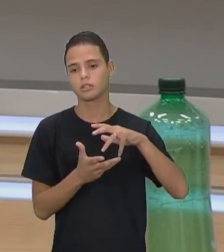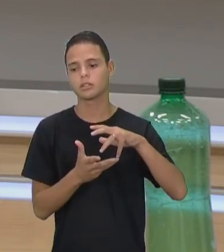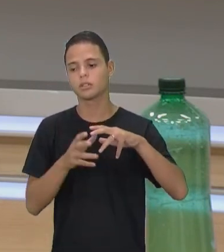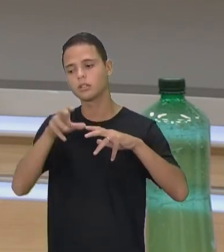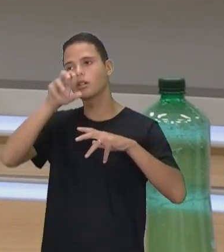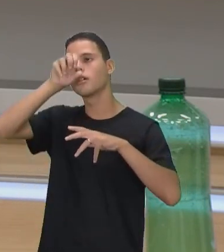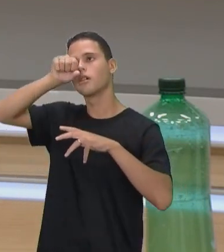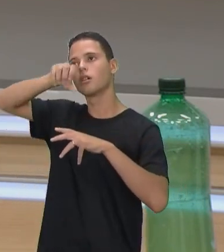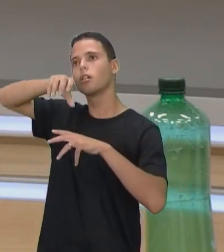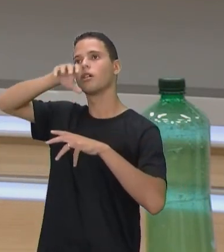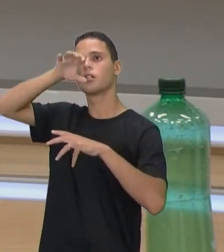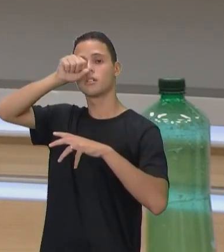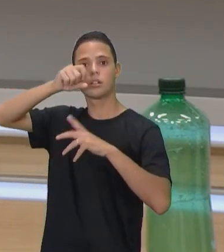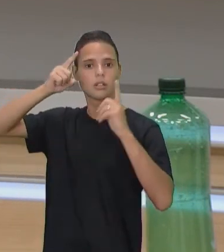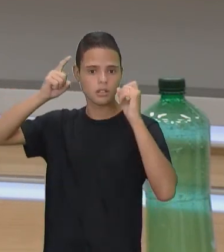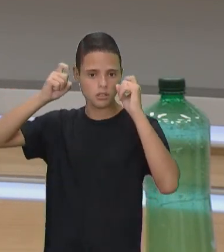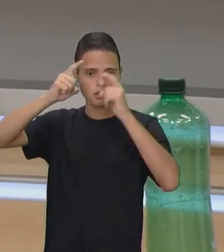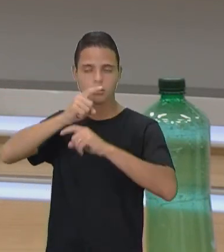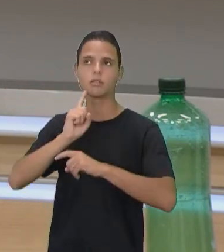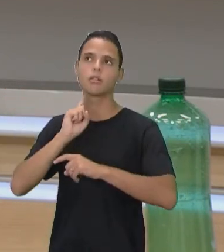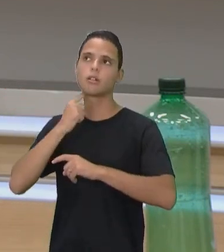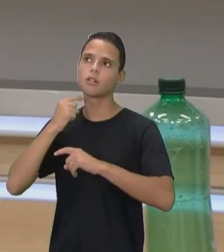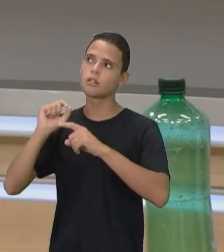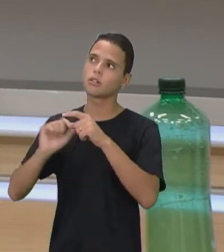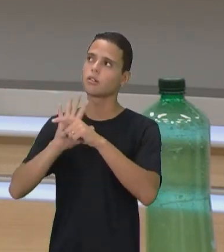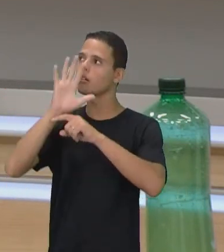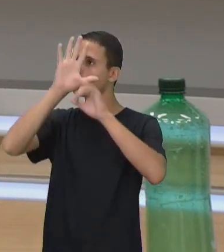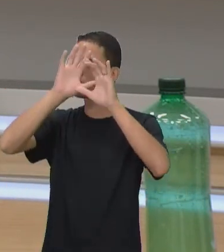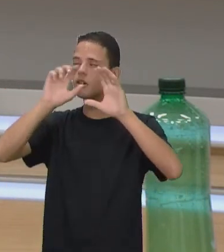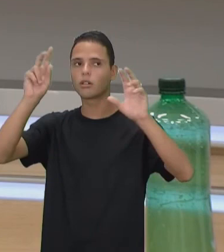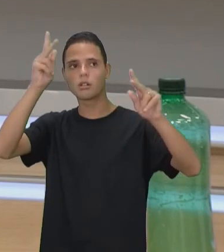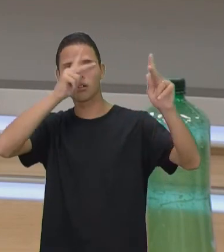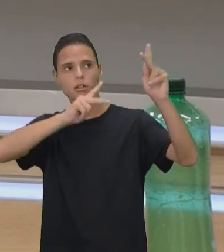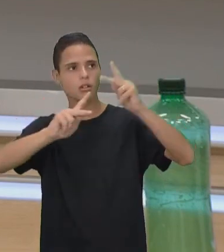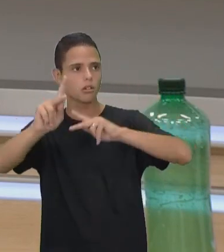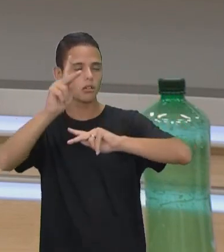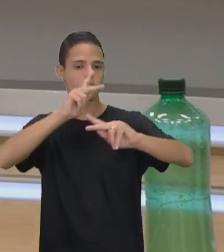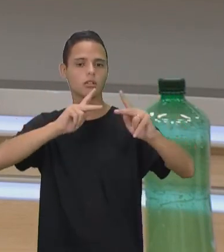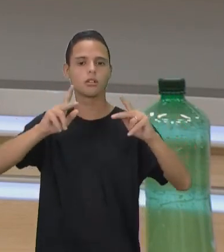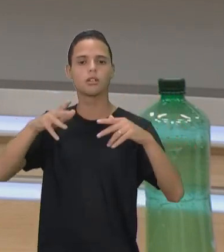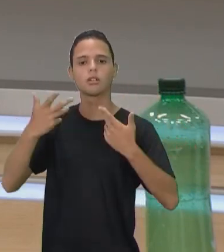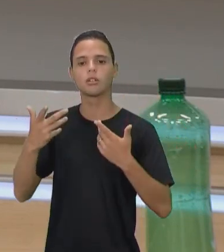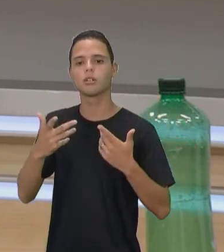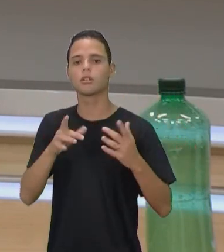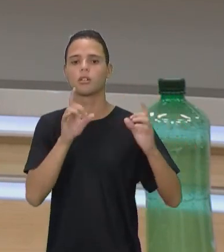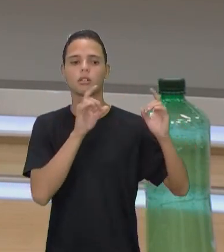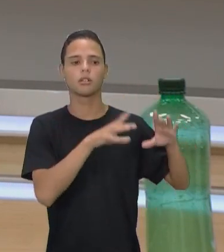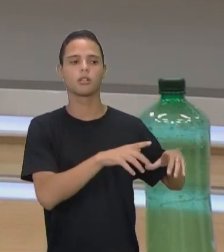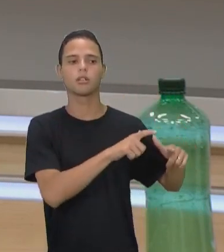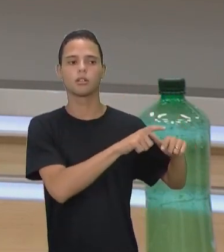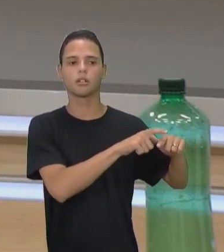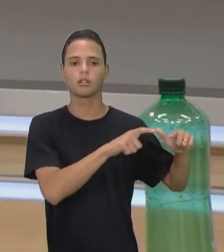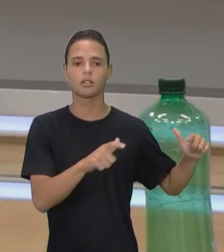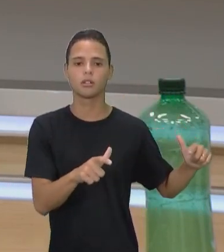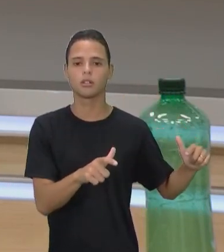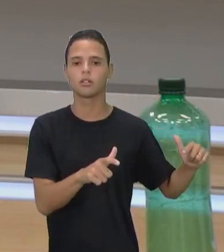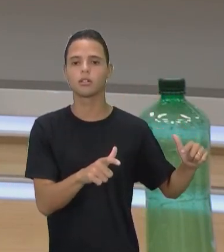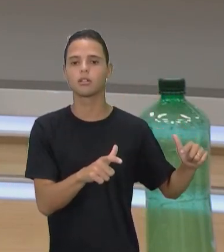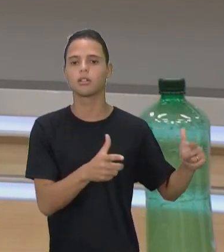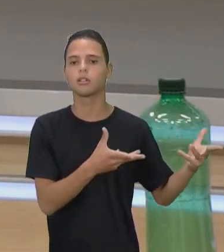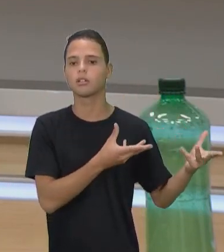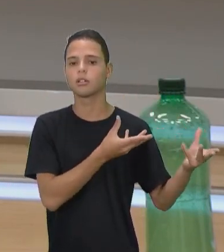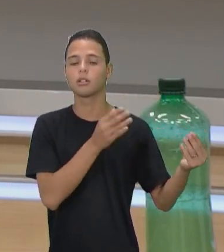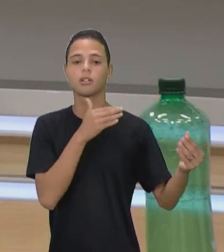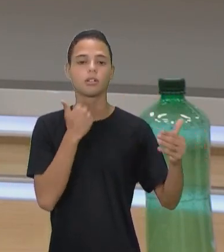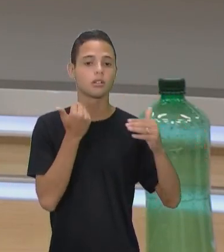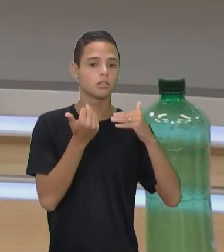respirar direito por conta da quantidade de tóxicos que tem no nosso ar, ou no lixão, por exemplo, com a extinção em massa, a